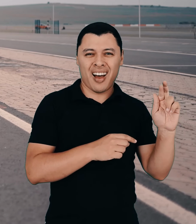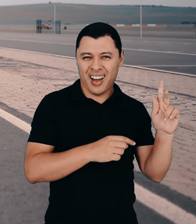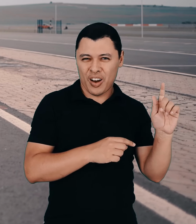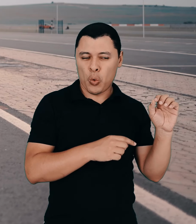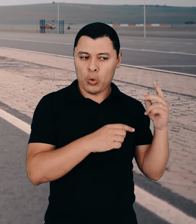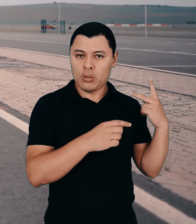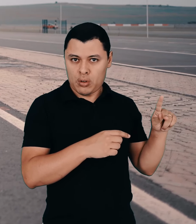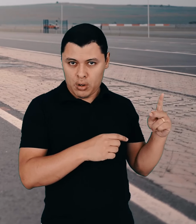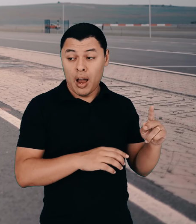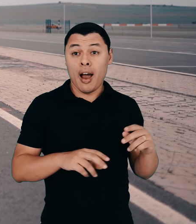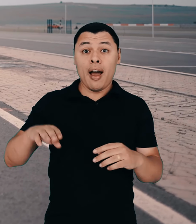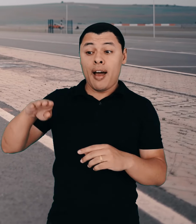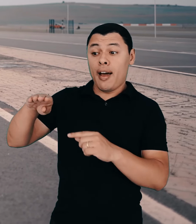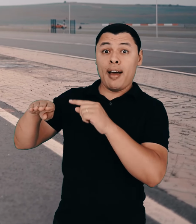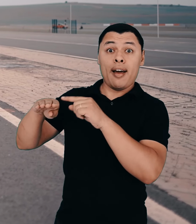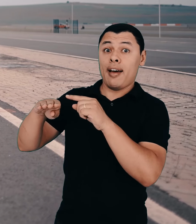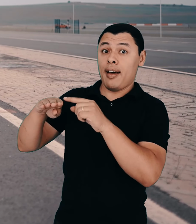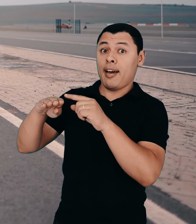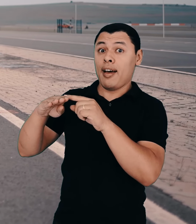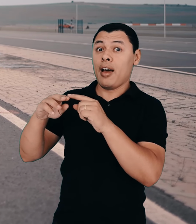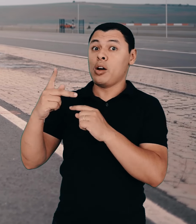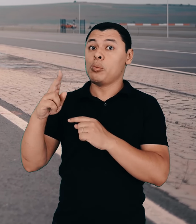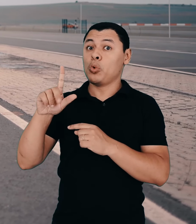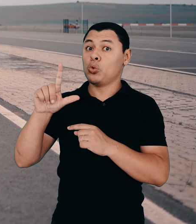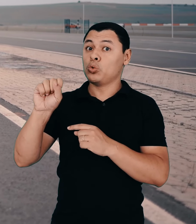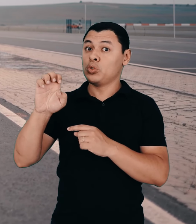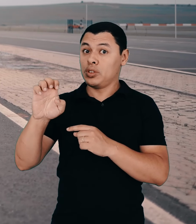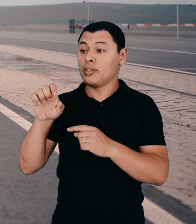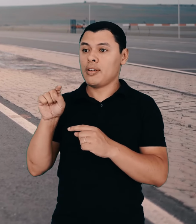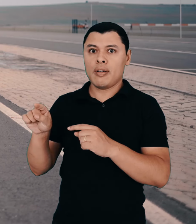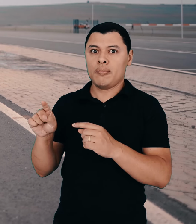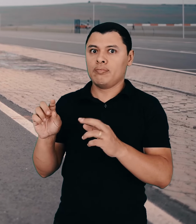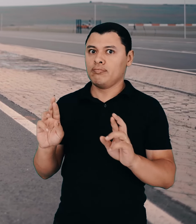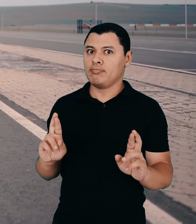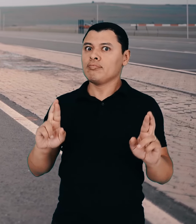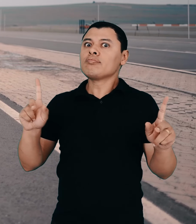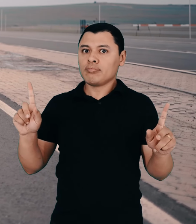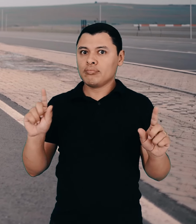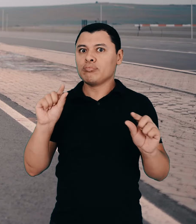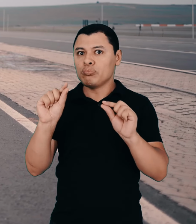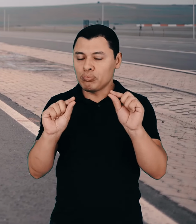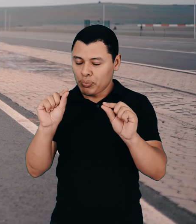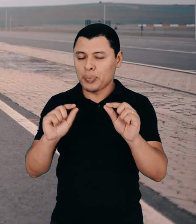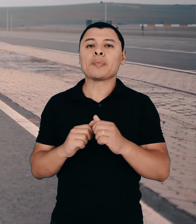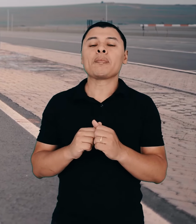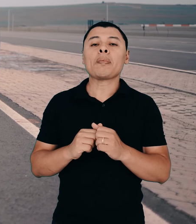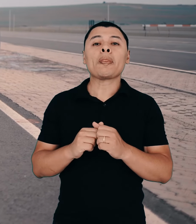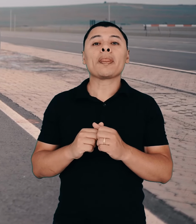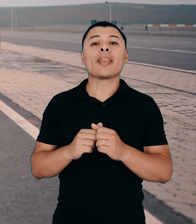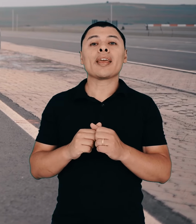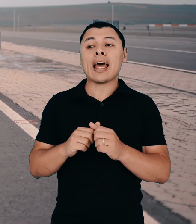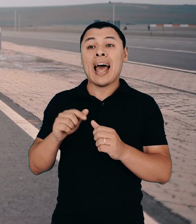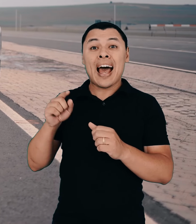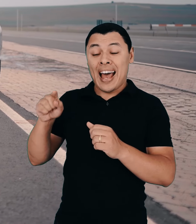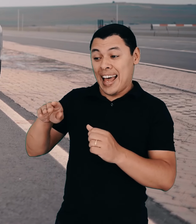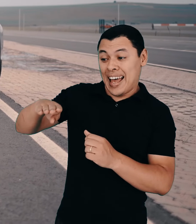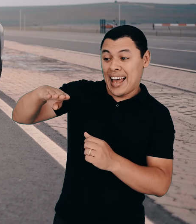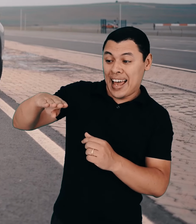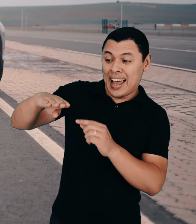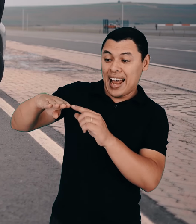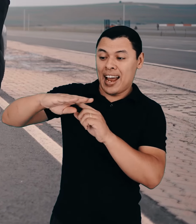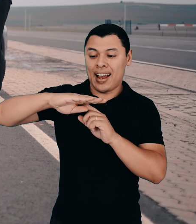mudou muito completamente as coisas, fica aquela história meio do Pedro e o Lobo, né? Então acaba morrendo pela boca. E outra coisa que não ajuda foi essa questão de